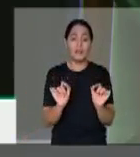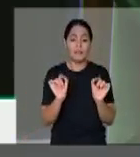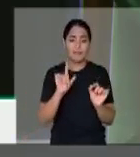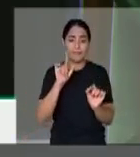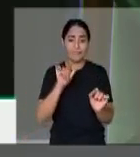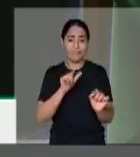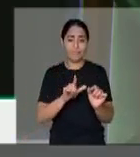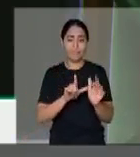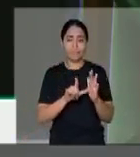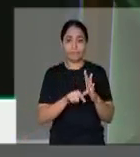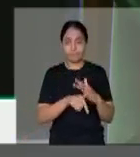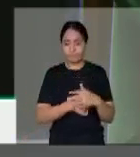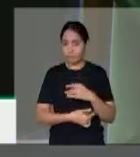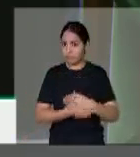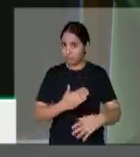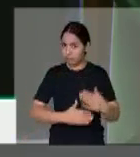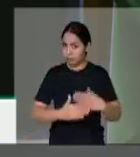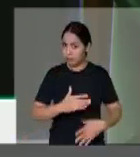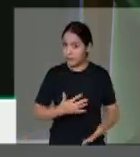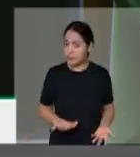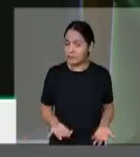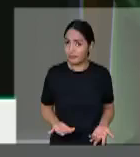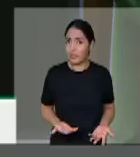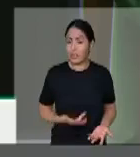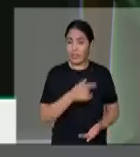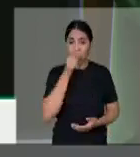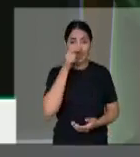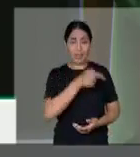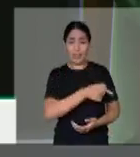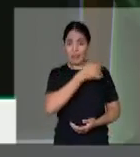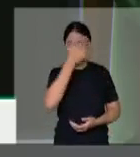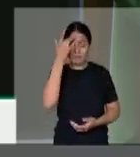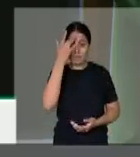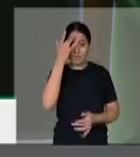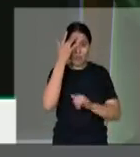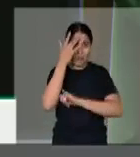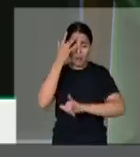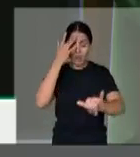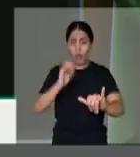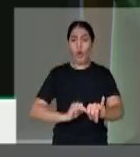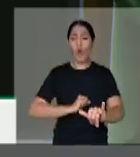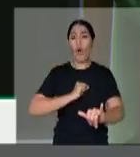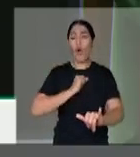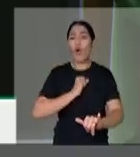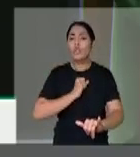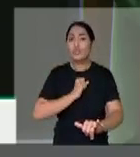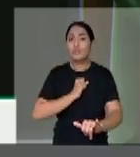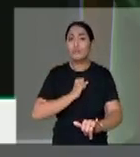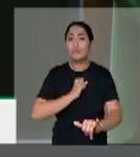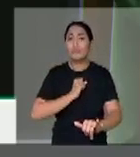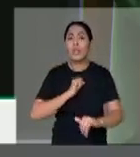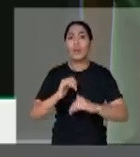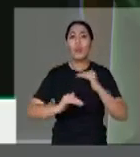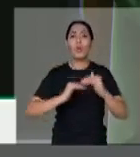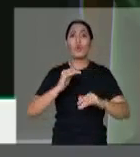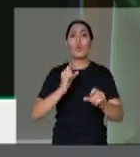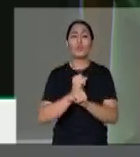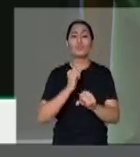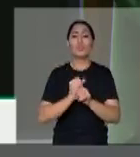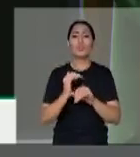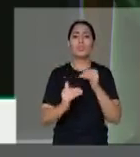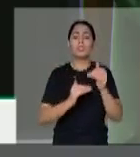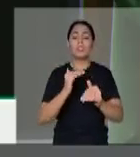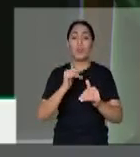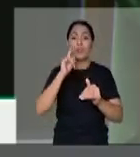é um atraso. Uma pessoa que, infelizmente, tem espalhado o ódio e, no lugar da construção, tem optado